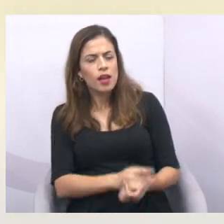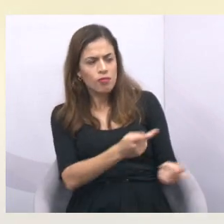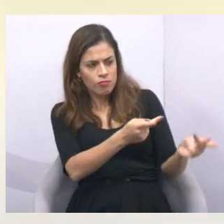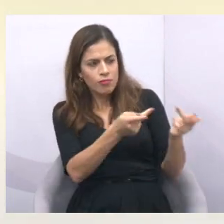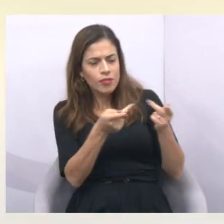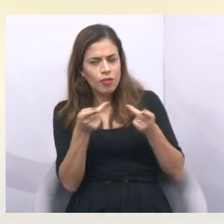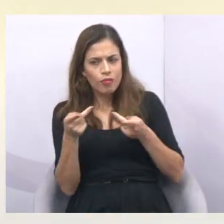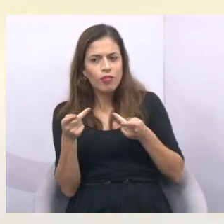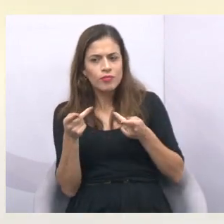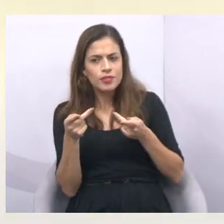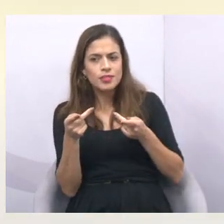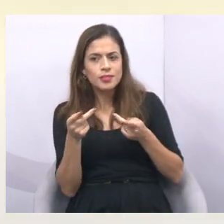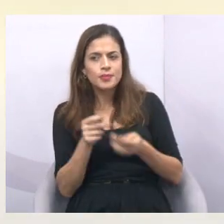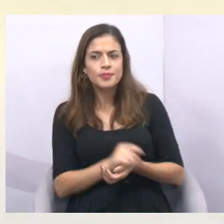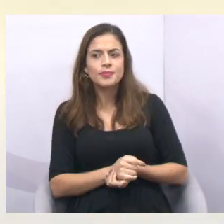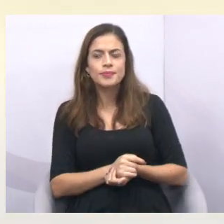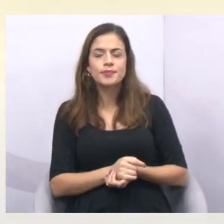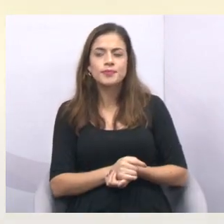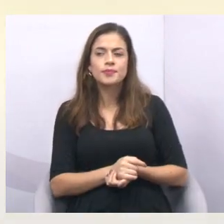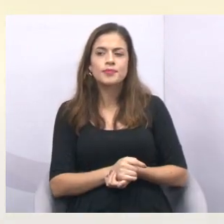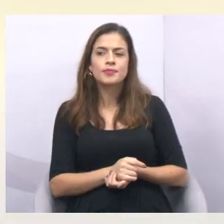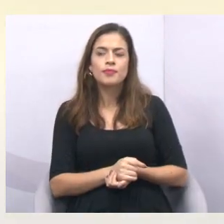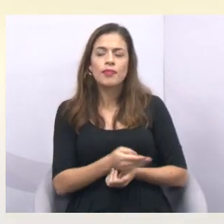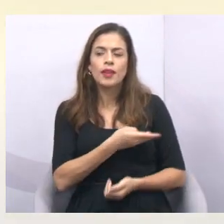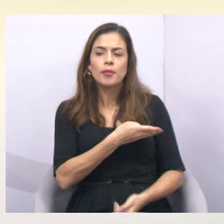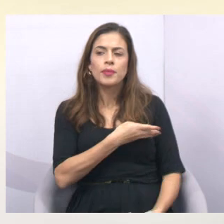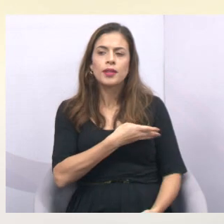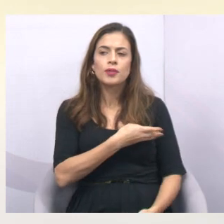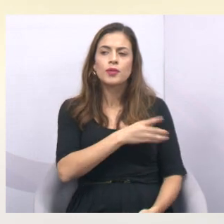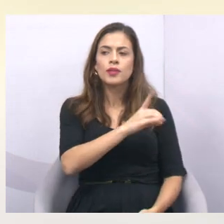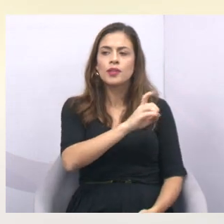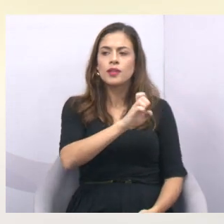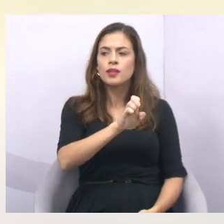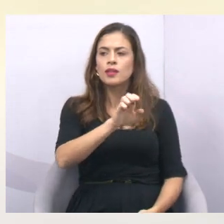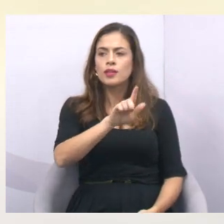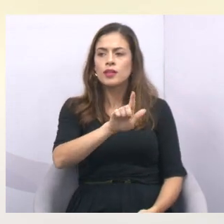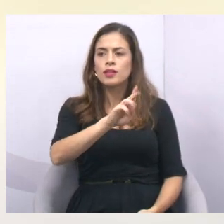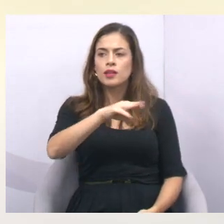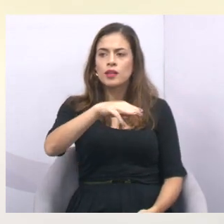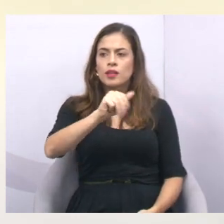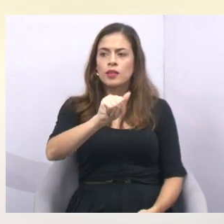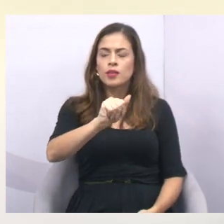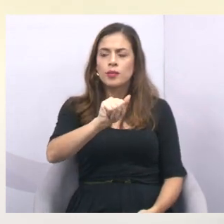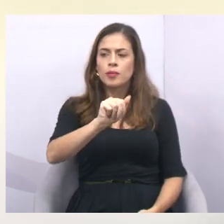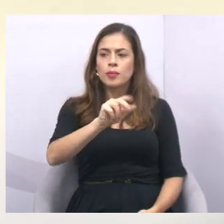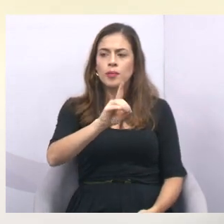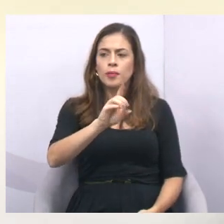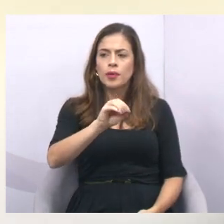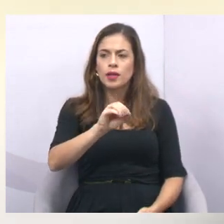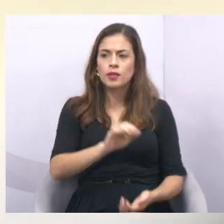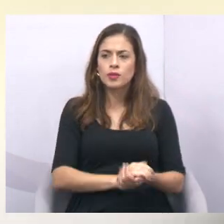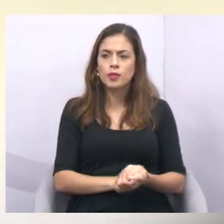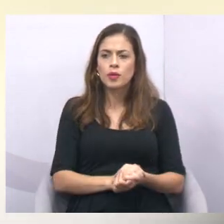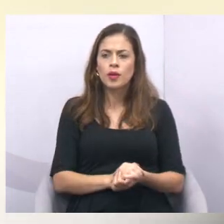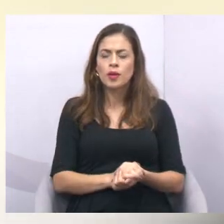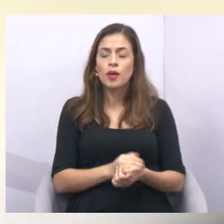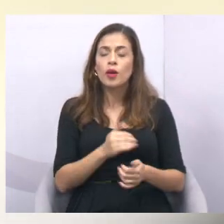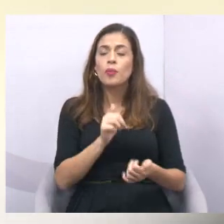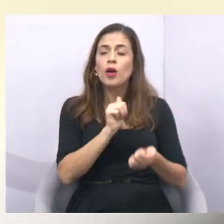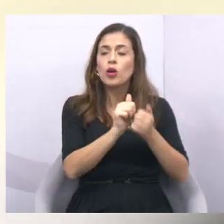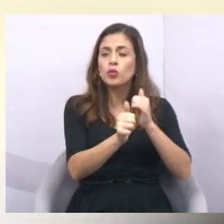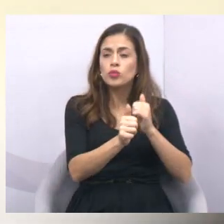convite através do nosso amigo Delmar Bufulim para que eu viesse então jogar em São José dos